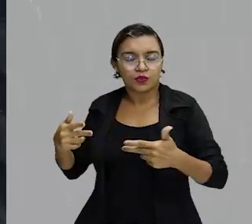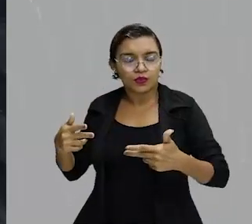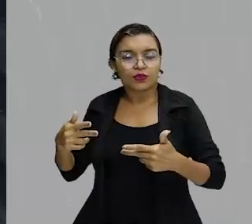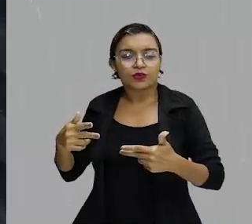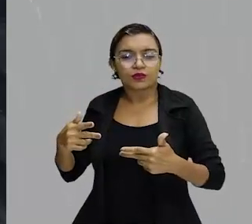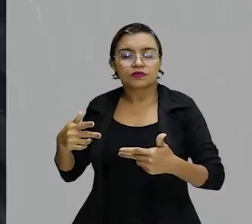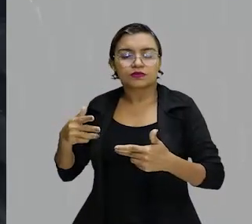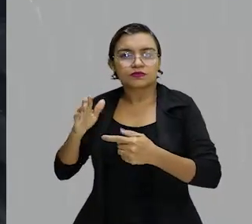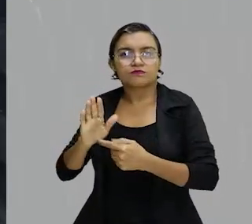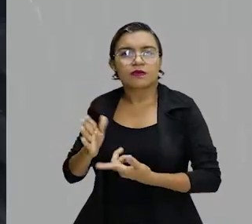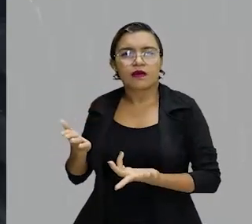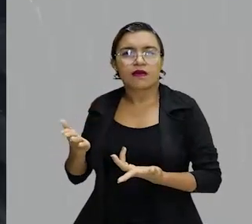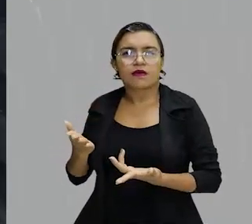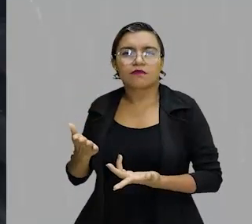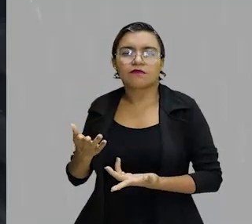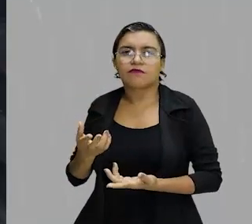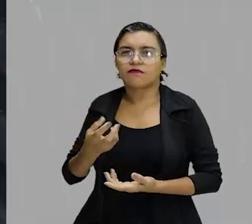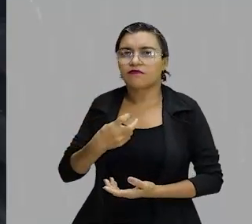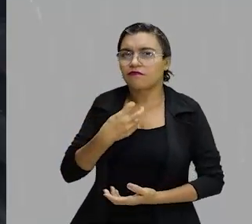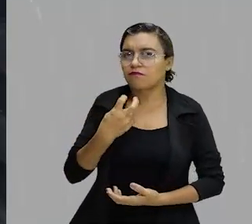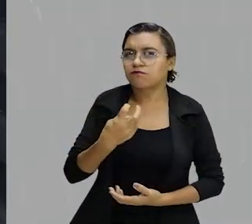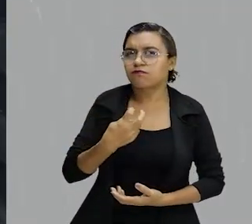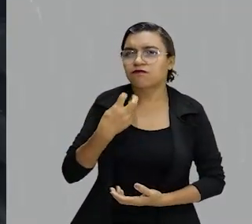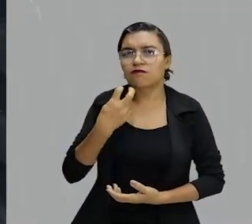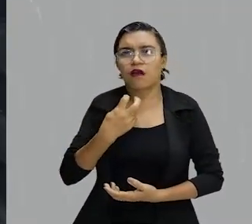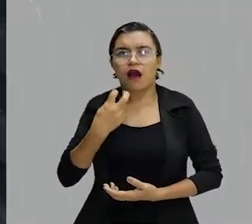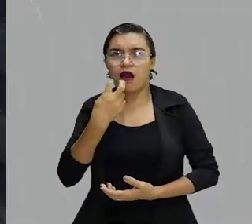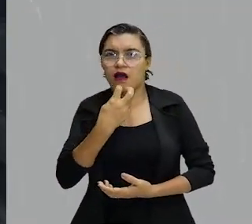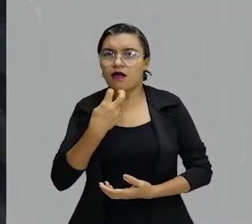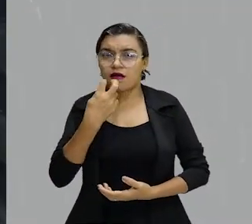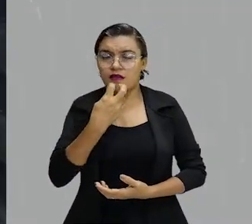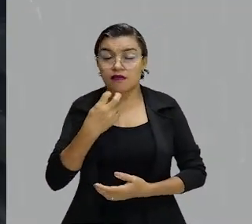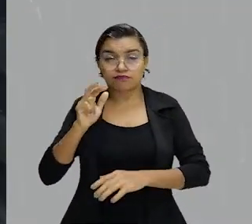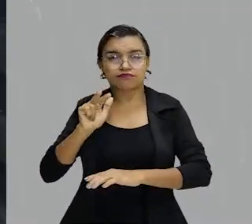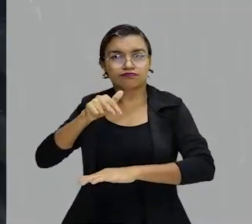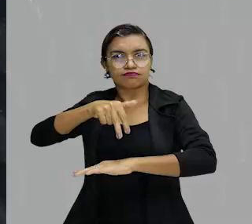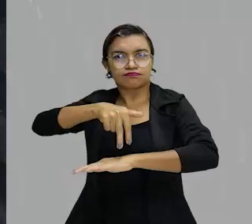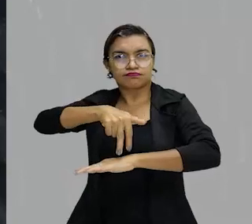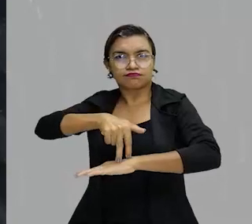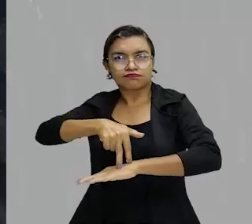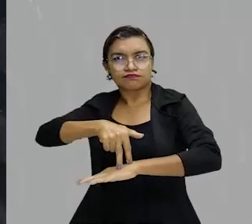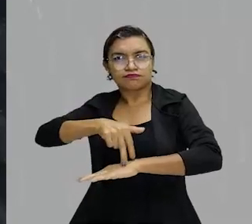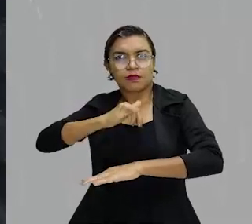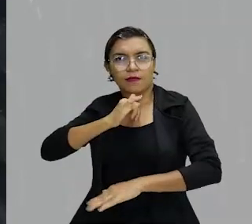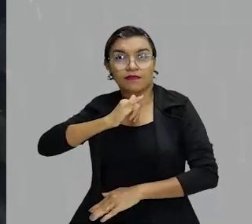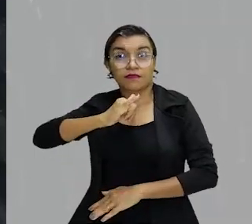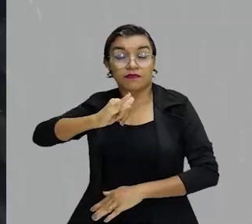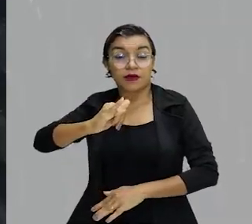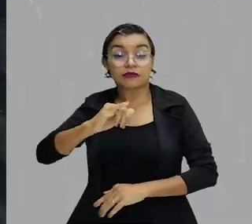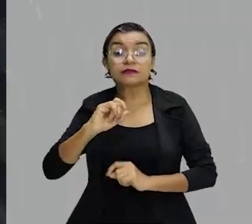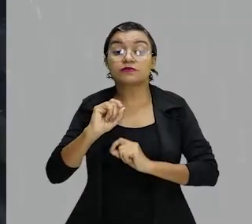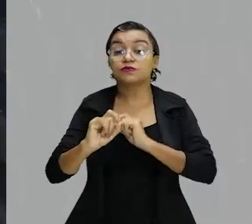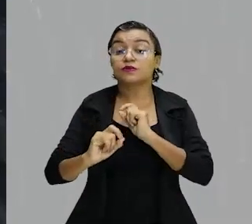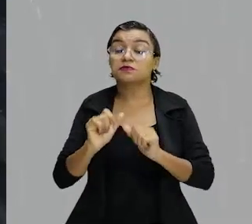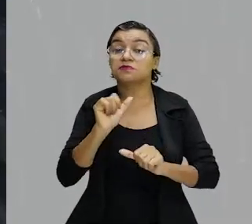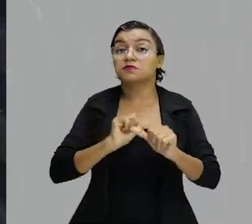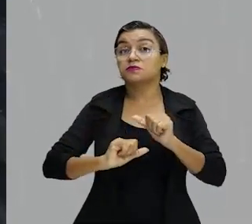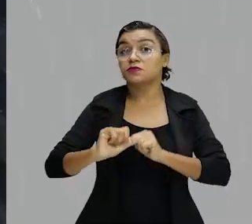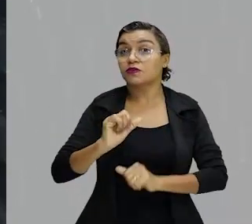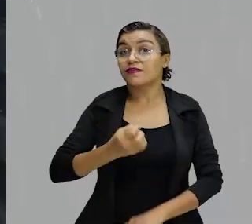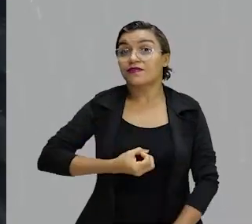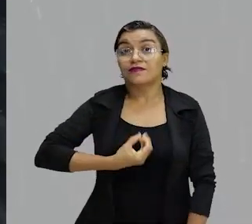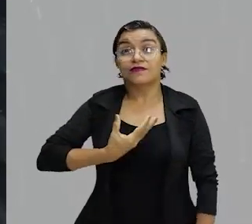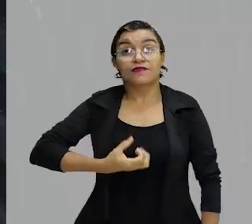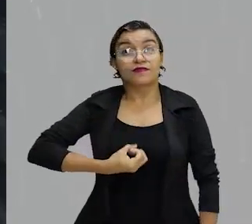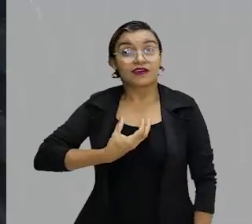praticamente declamavam as suas falas quando eles iam encenar. E ele se tornou uma forma de expressão